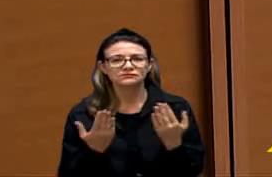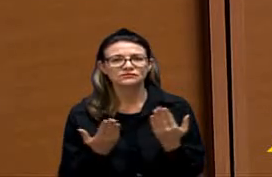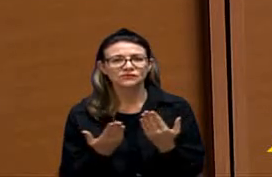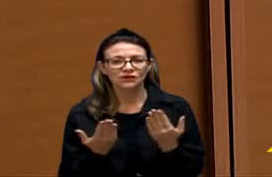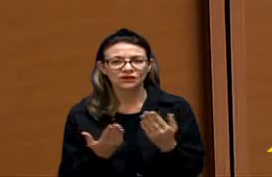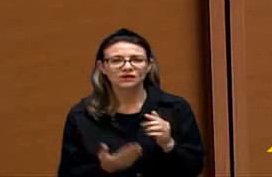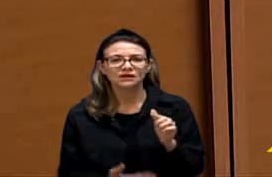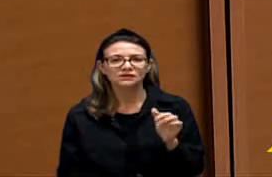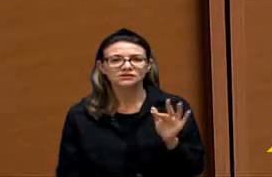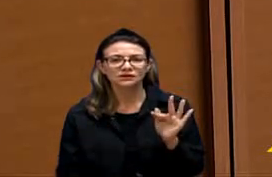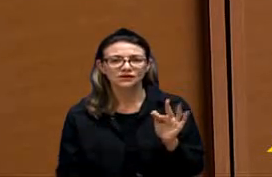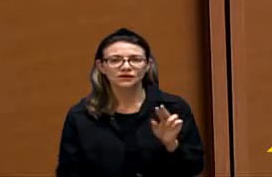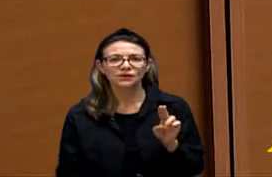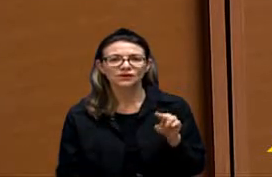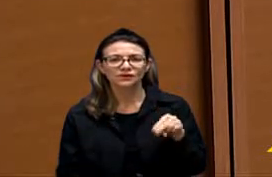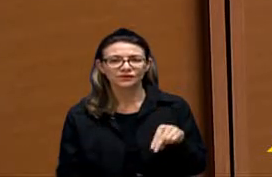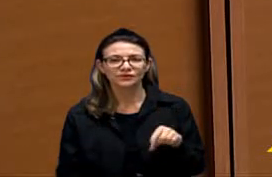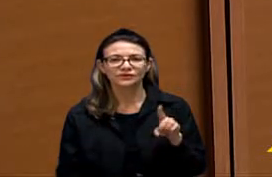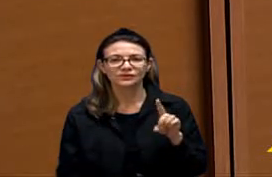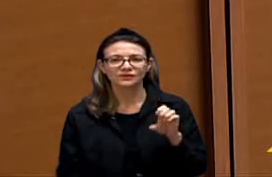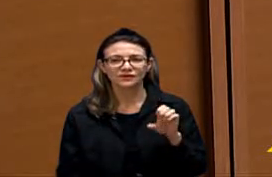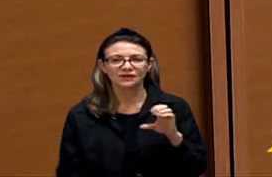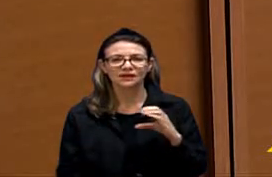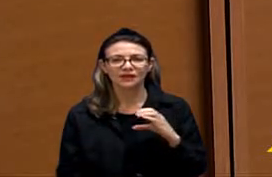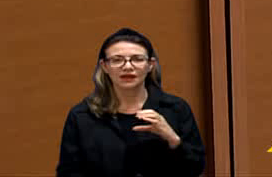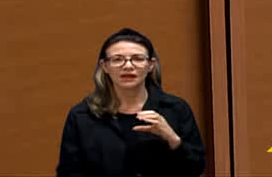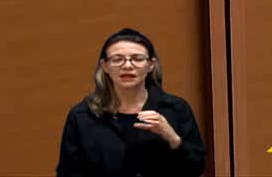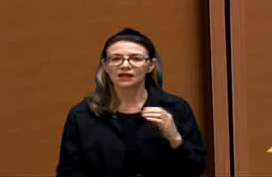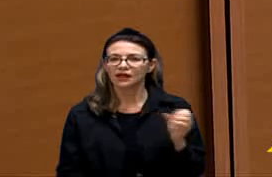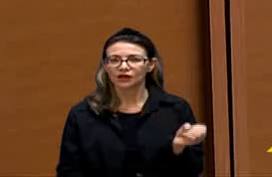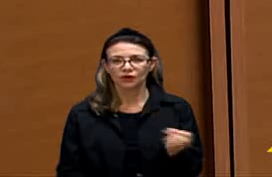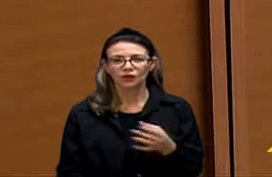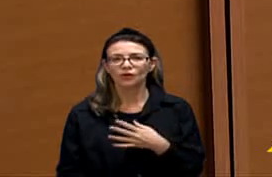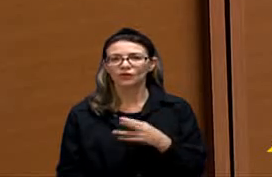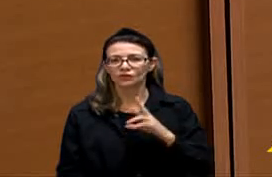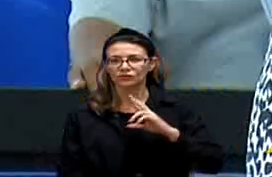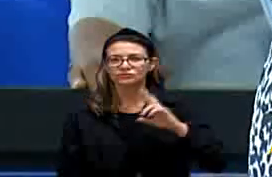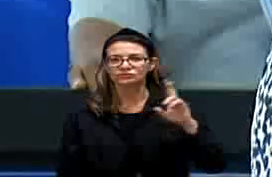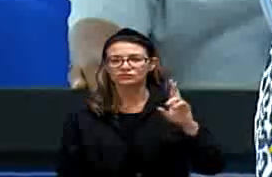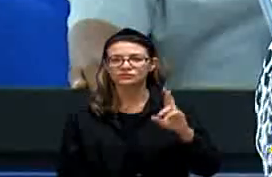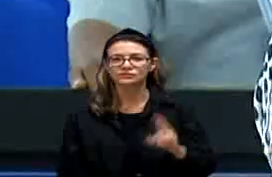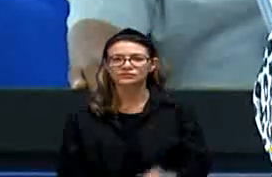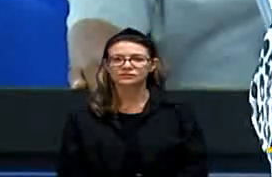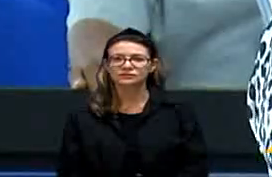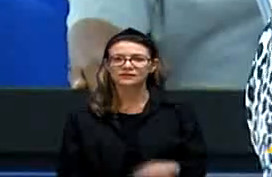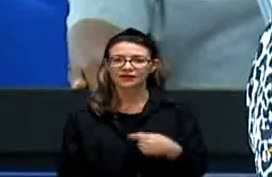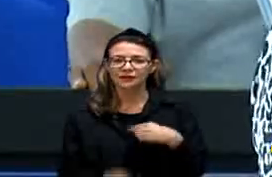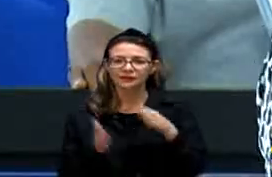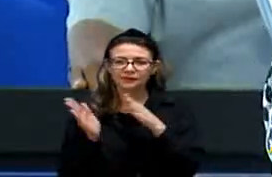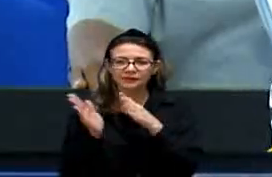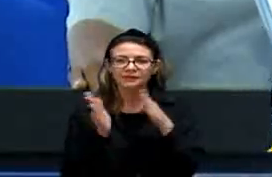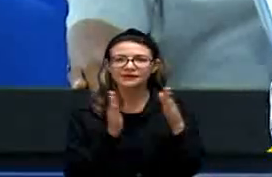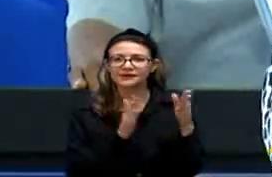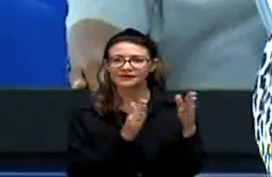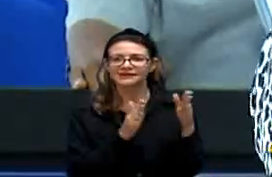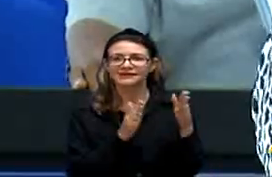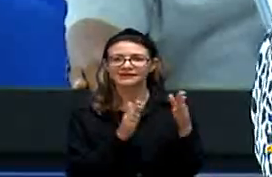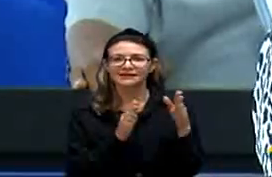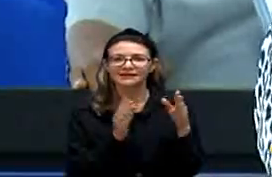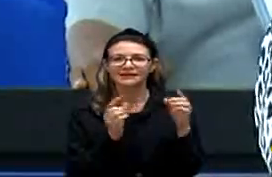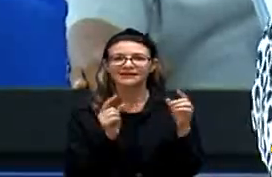assisti um espetáculo maravilhoso nesse período eleitoral sobre a anos da nossa orquestra